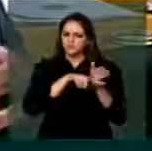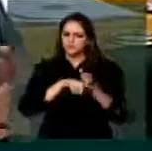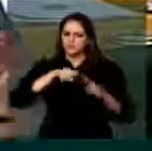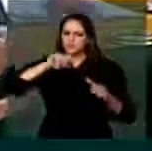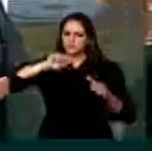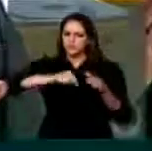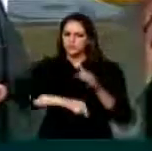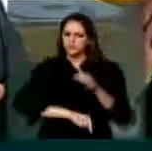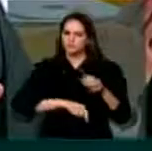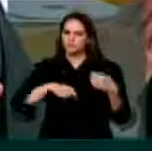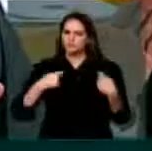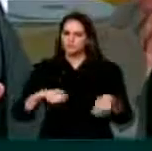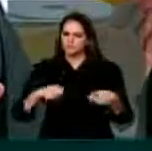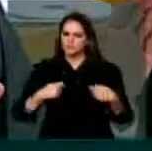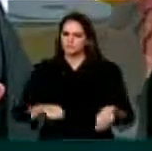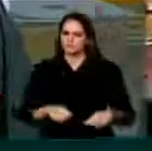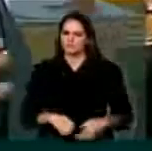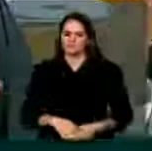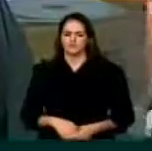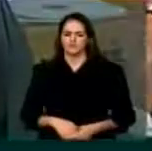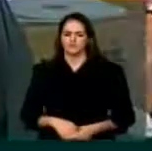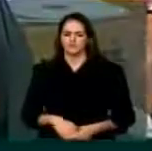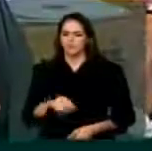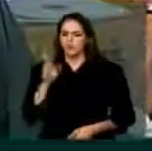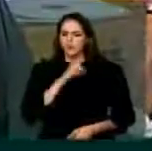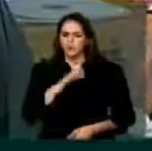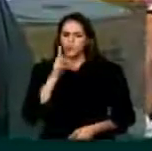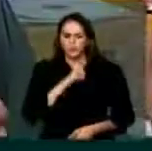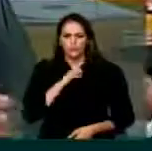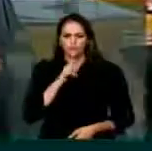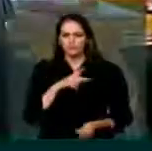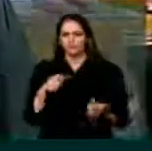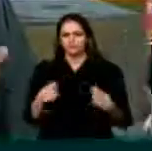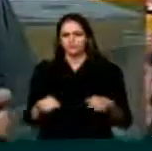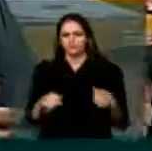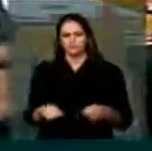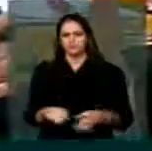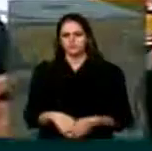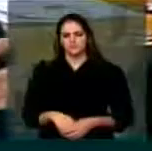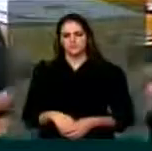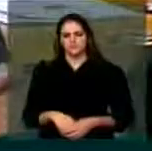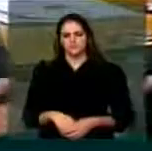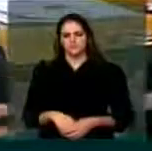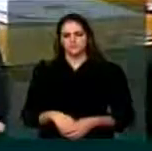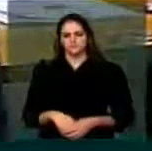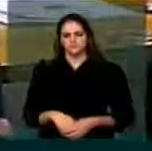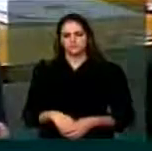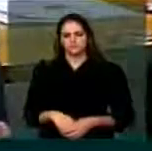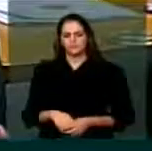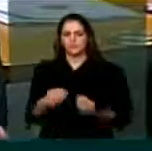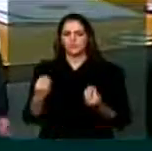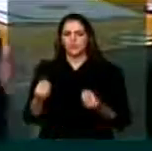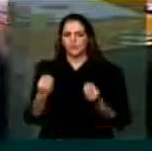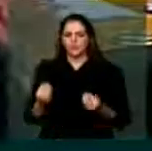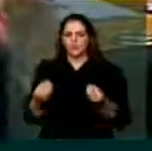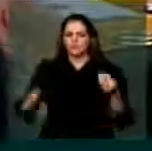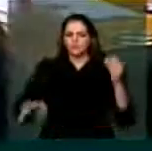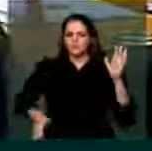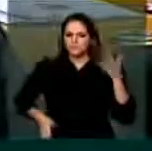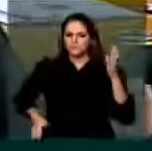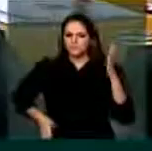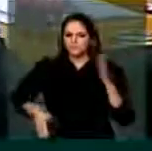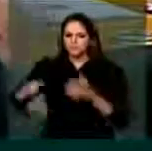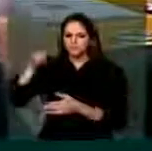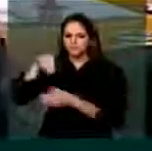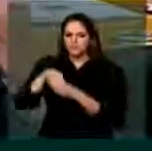investigações, é o que o país precisa. E urgentemente. Não dá para continuar com quadrilha na Petrobras e até agora